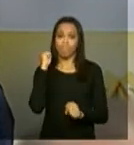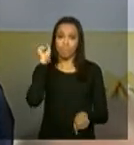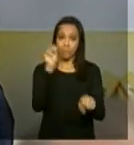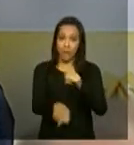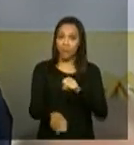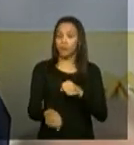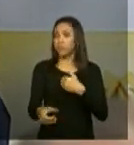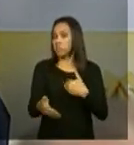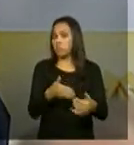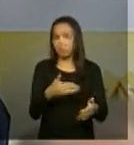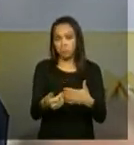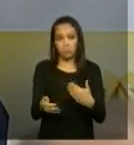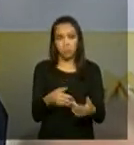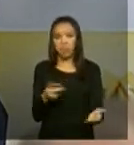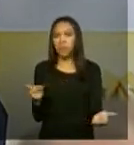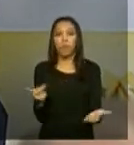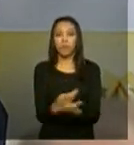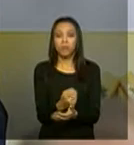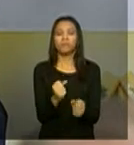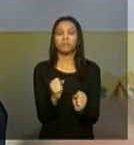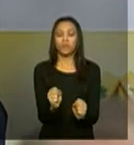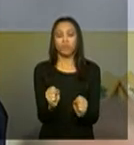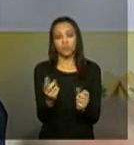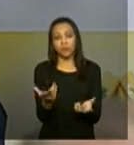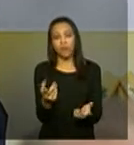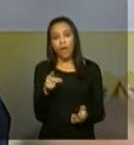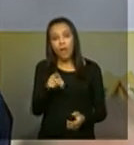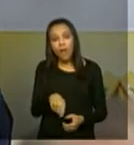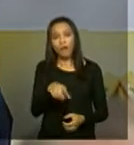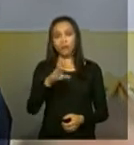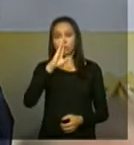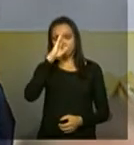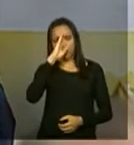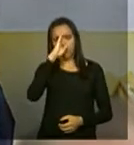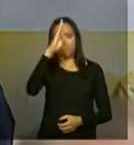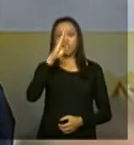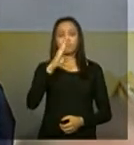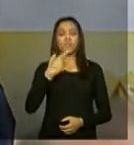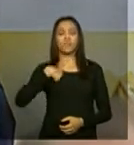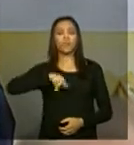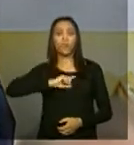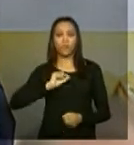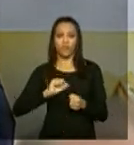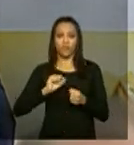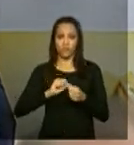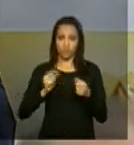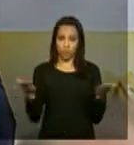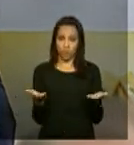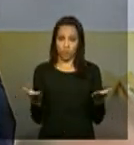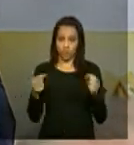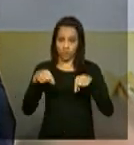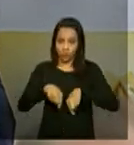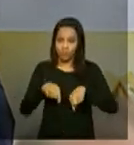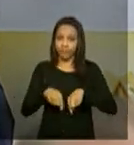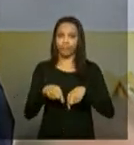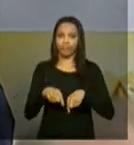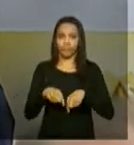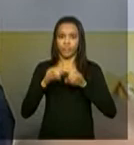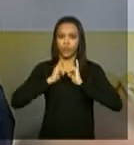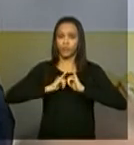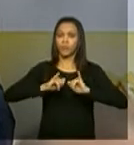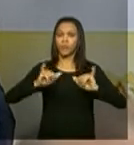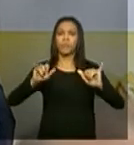então eu acho que esta é uma diferença fundamental do que nós estamos fazendo aqui no dia de hoje para